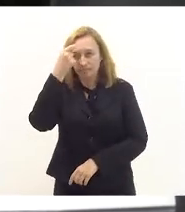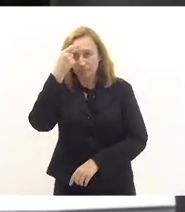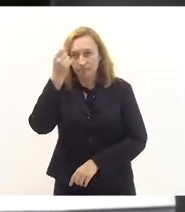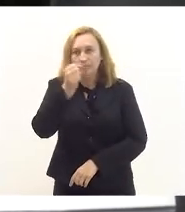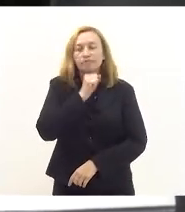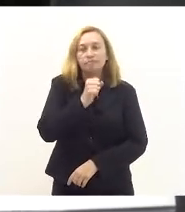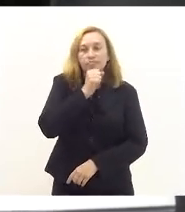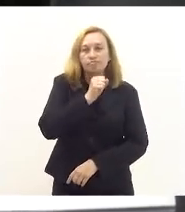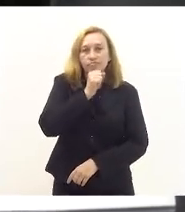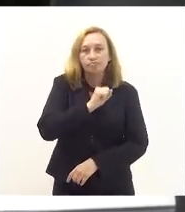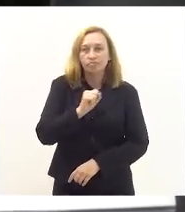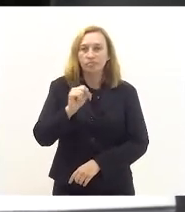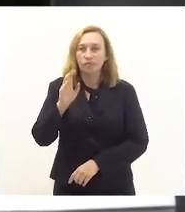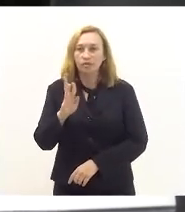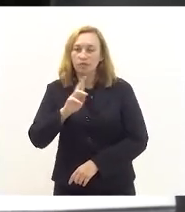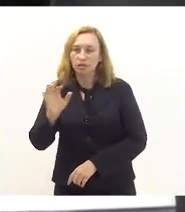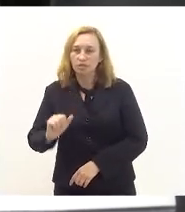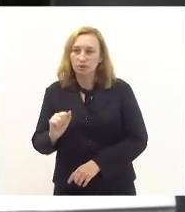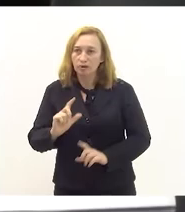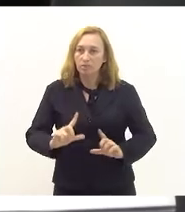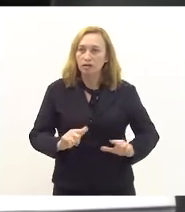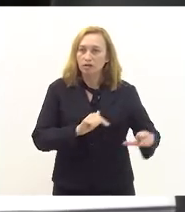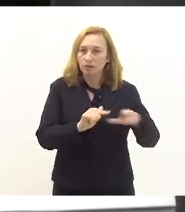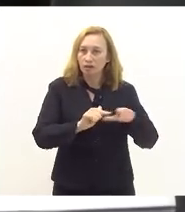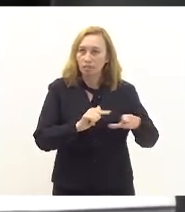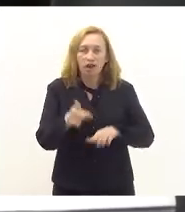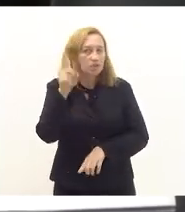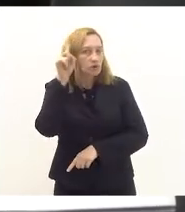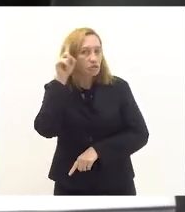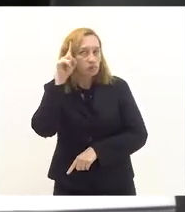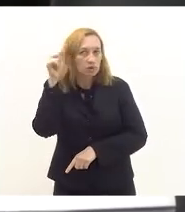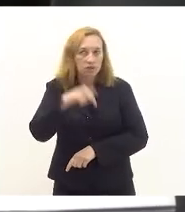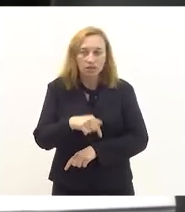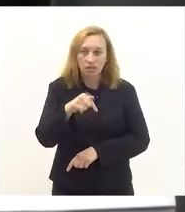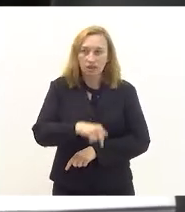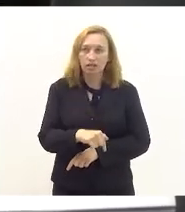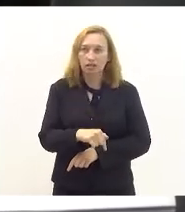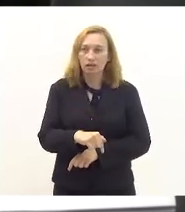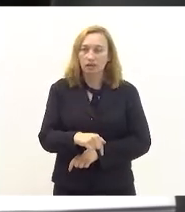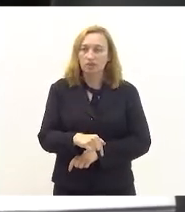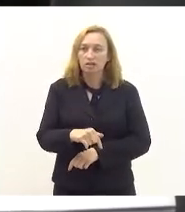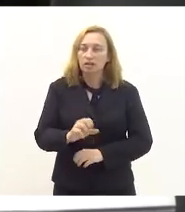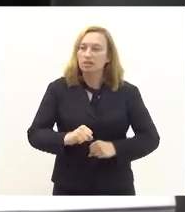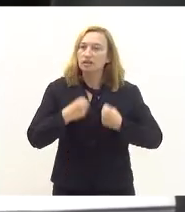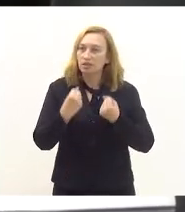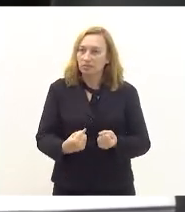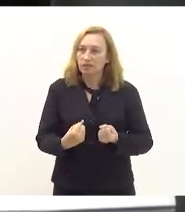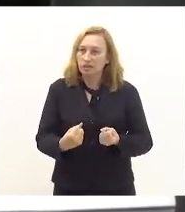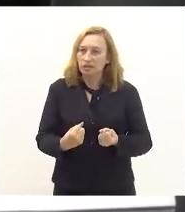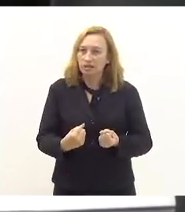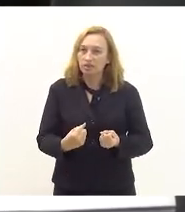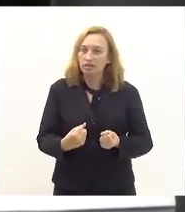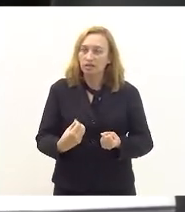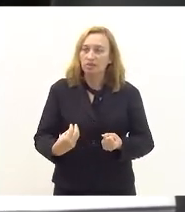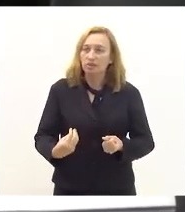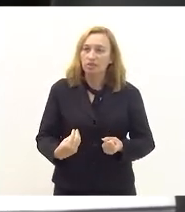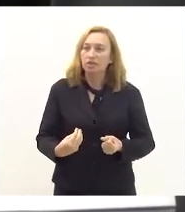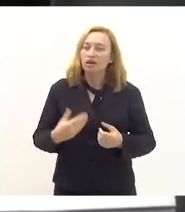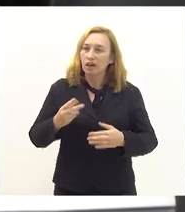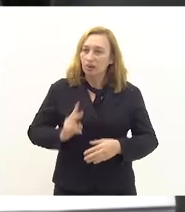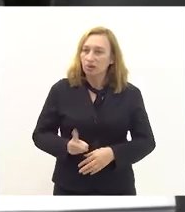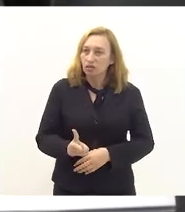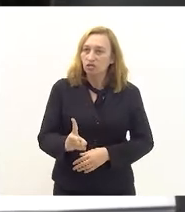Leonel Brizola, pela sua atuação diária aqui nesse plenário, defendendo o legado, dando continuidade